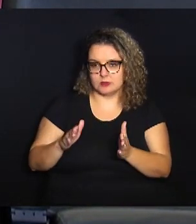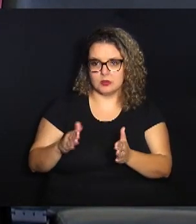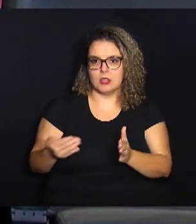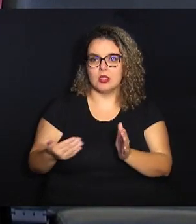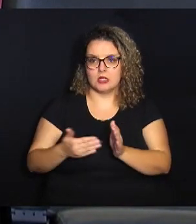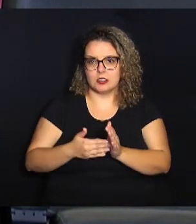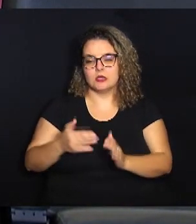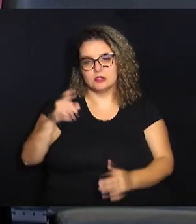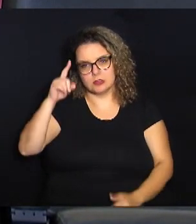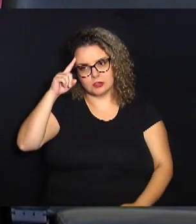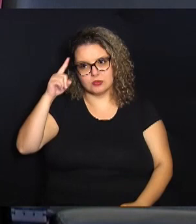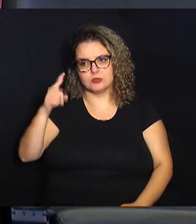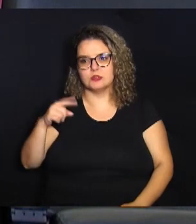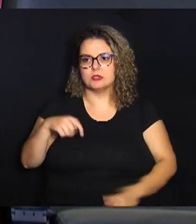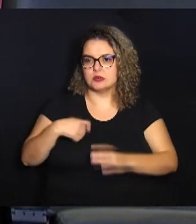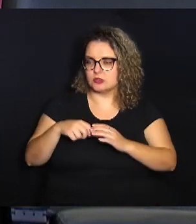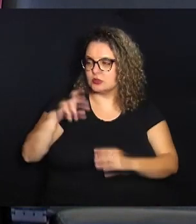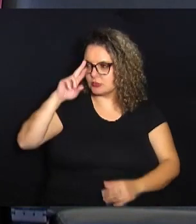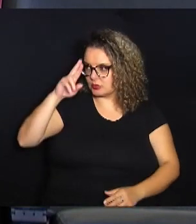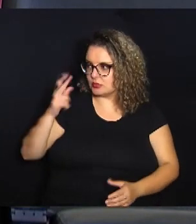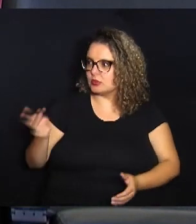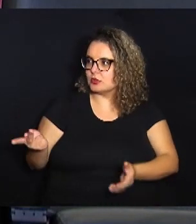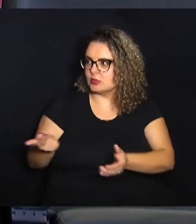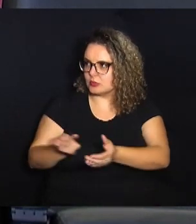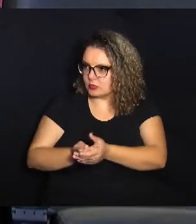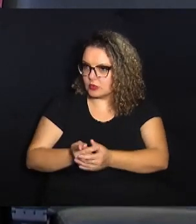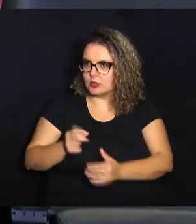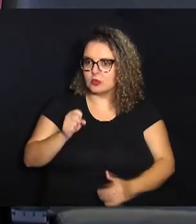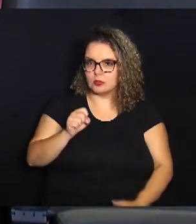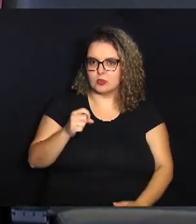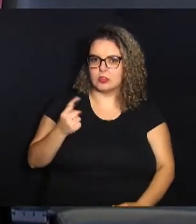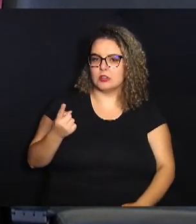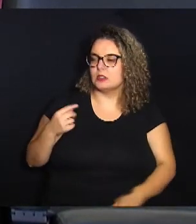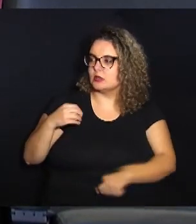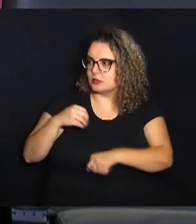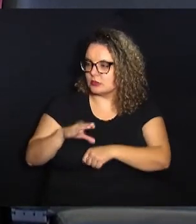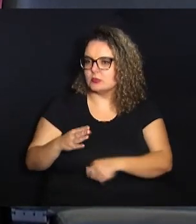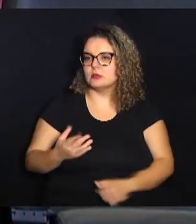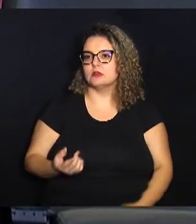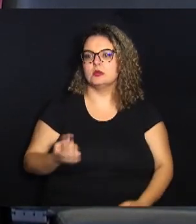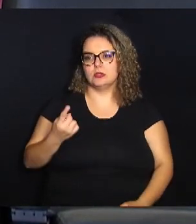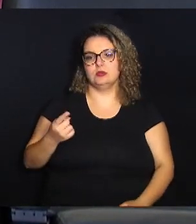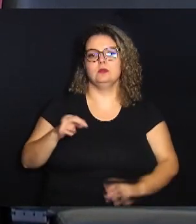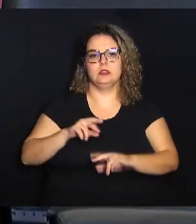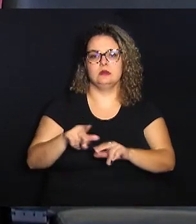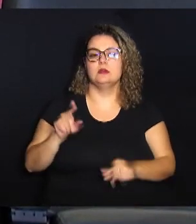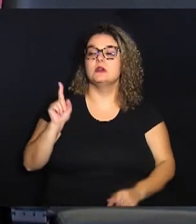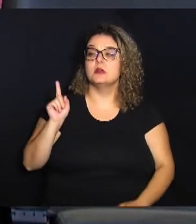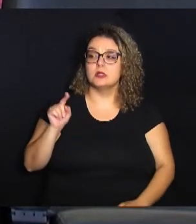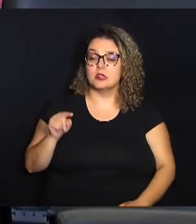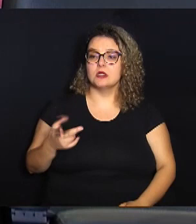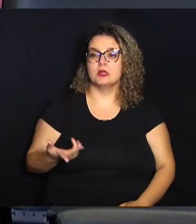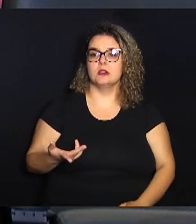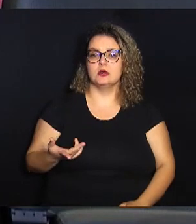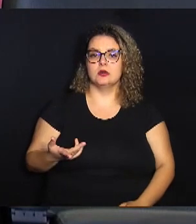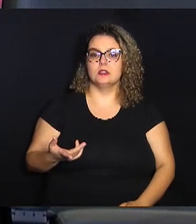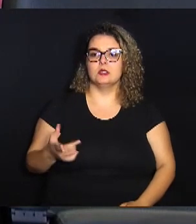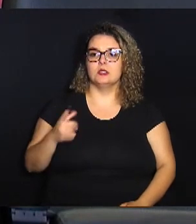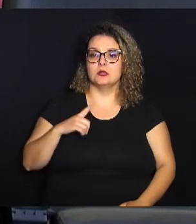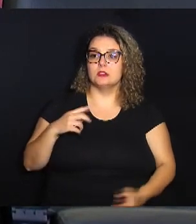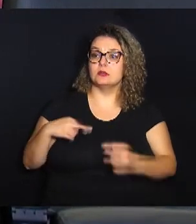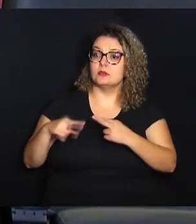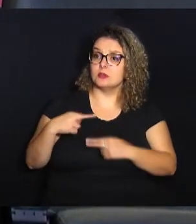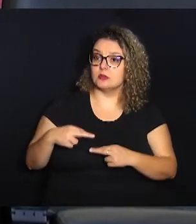desta gravação o senhor já protocolou 81 indicações. E uma delas aqui eu puxei porque ela tem a ver